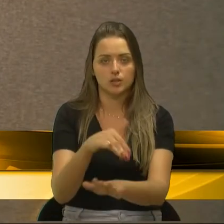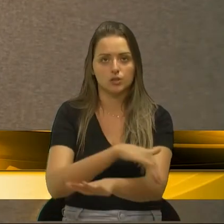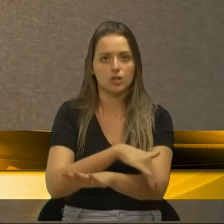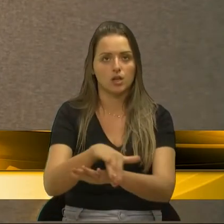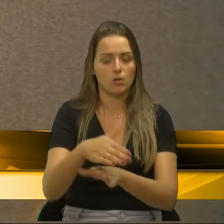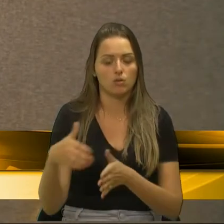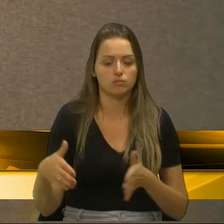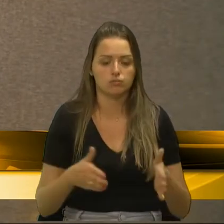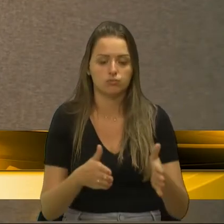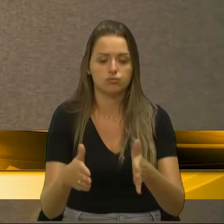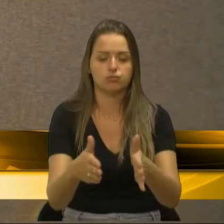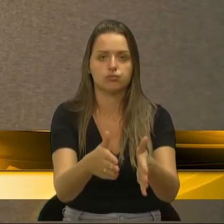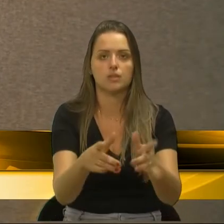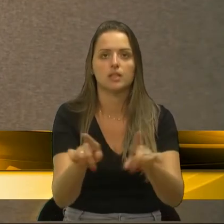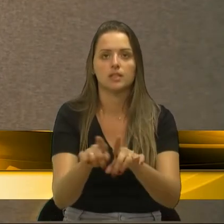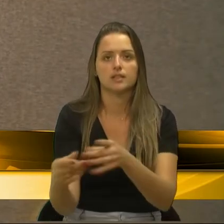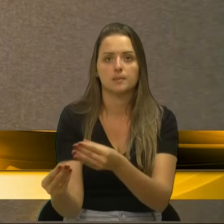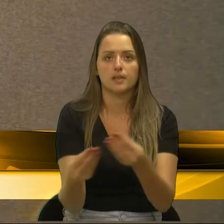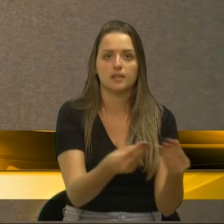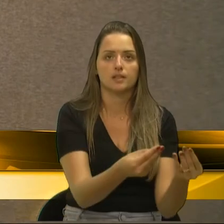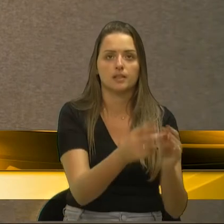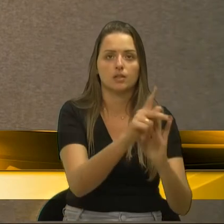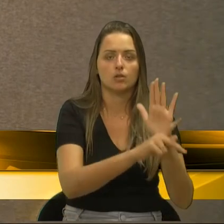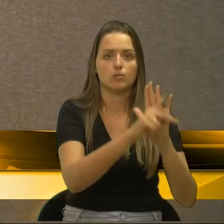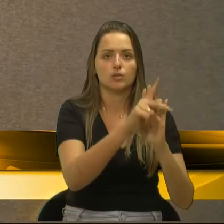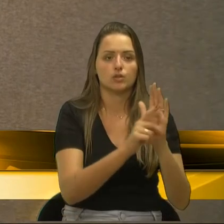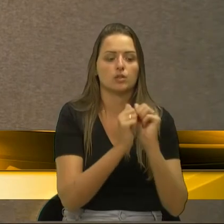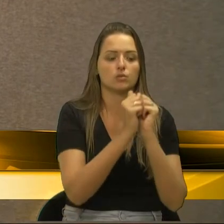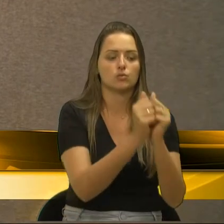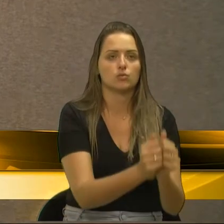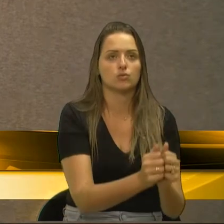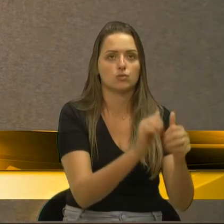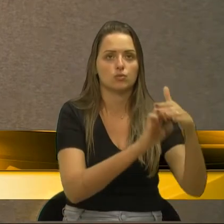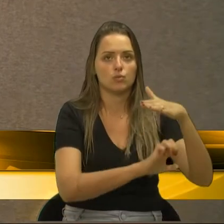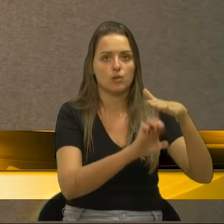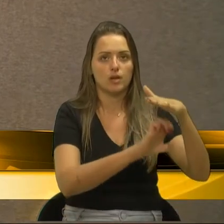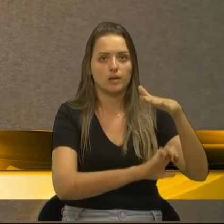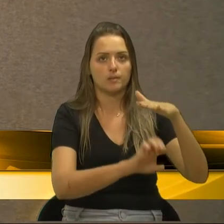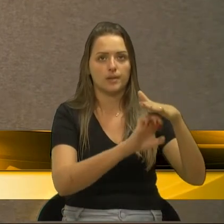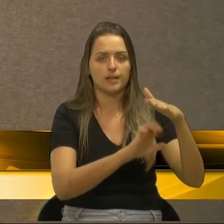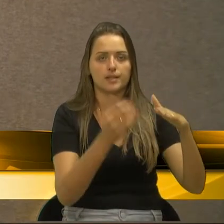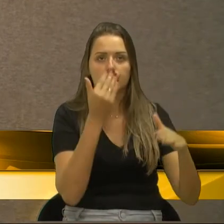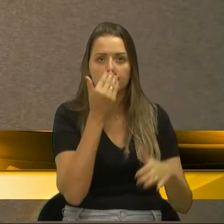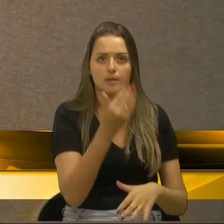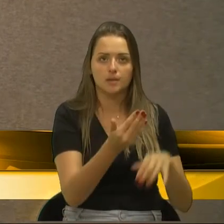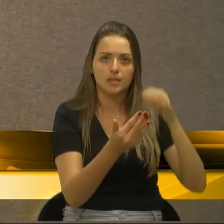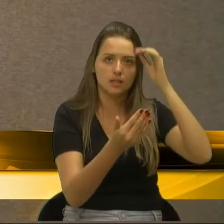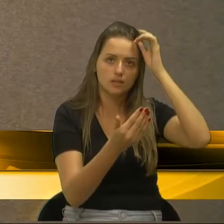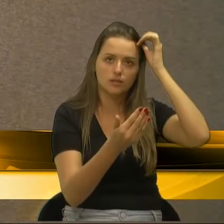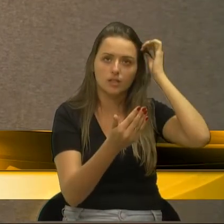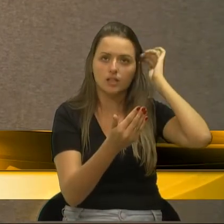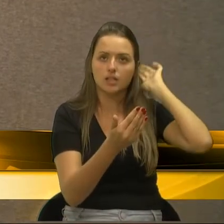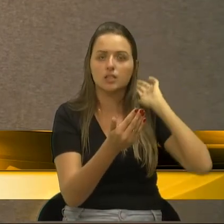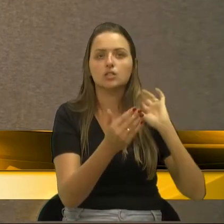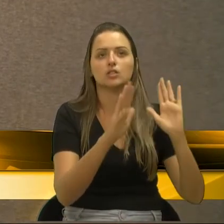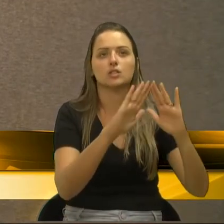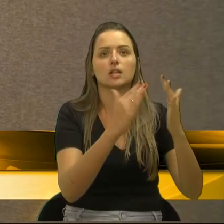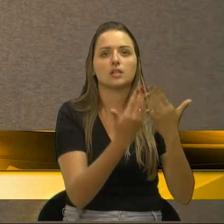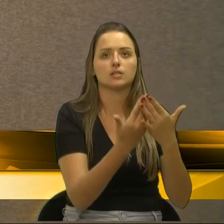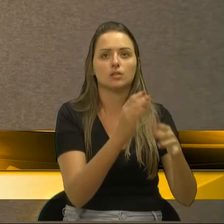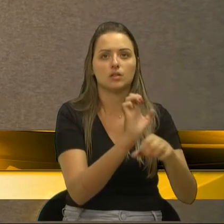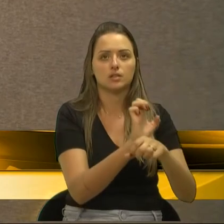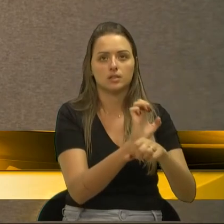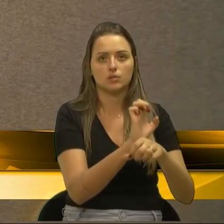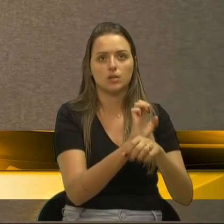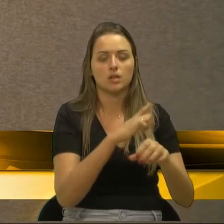encaminhamos projeto na época em parceria com a urbanizadora para sair de frente àquela escola estadual que